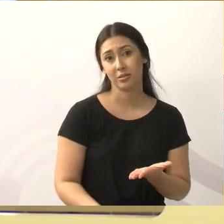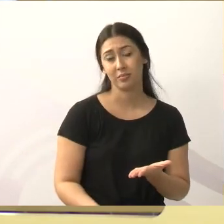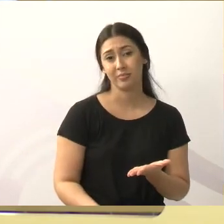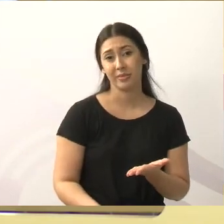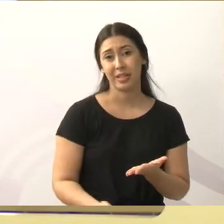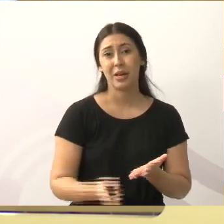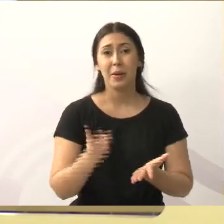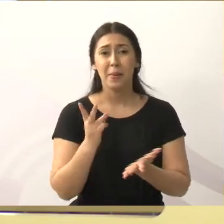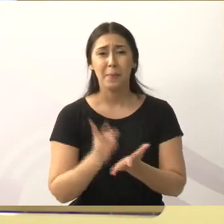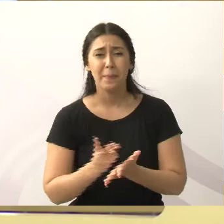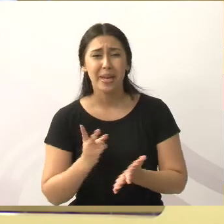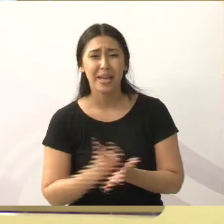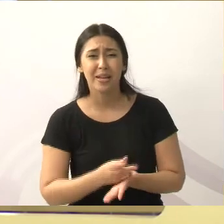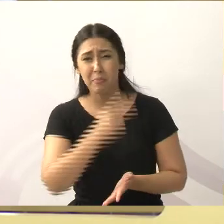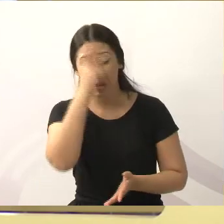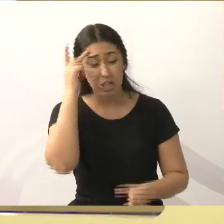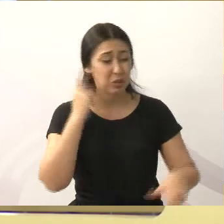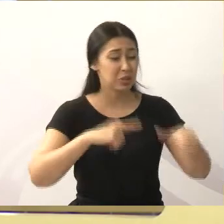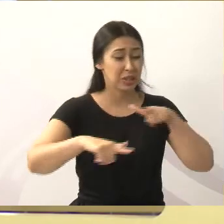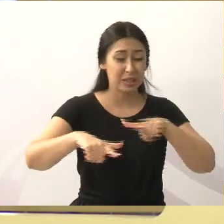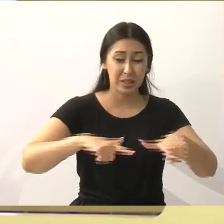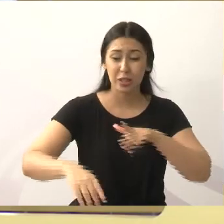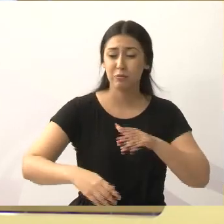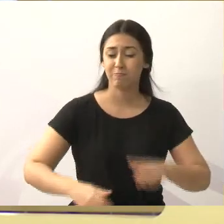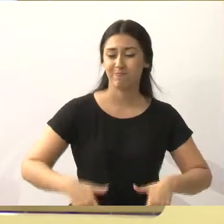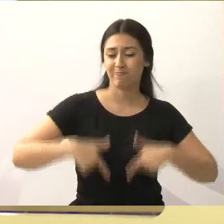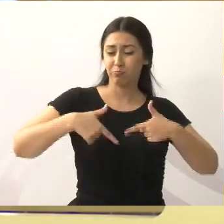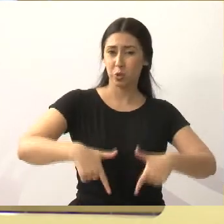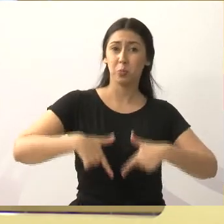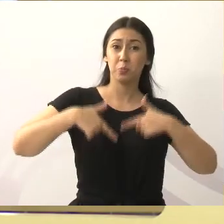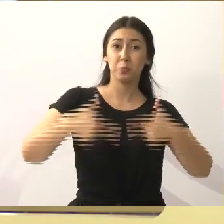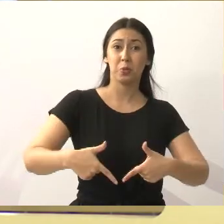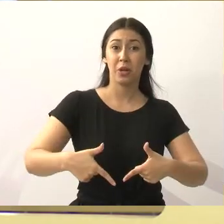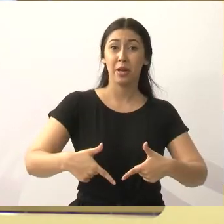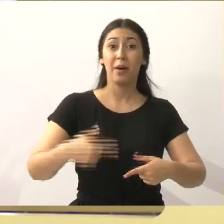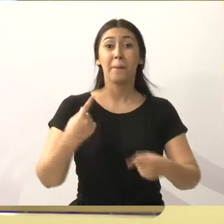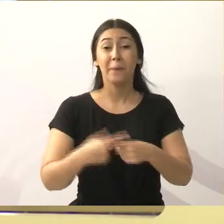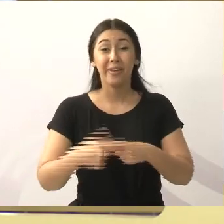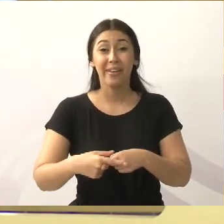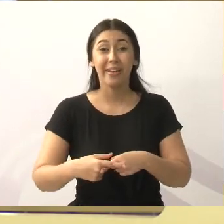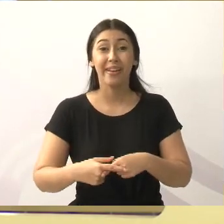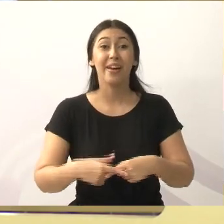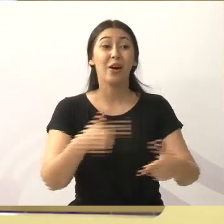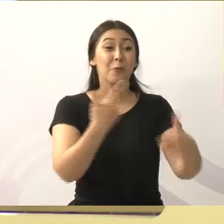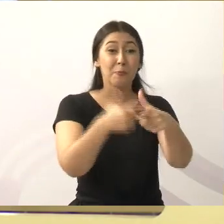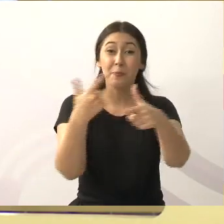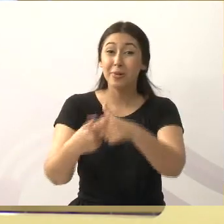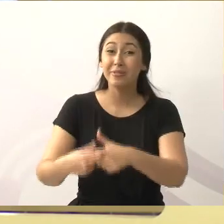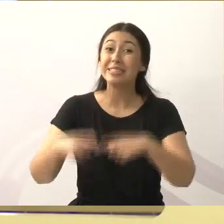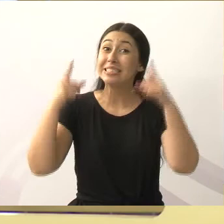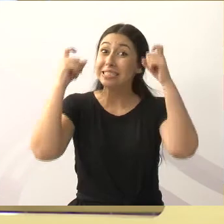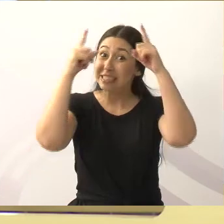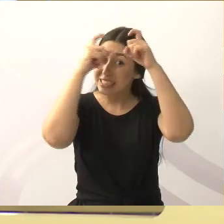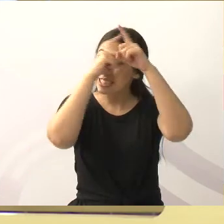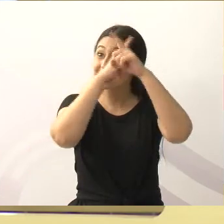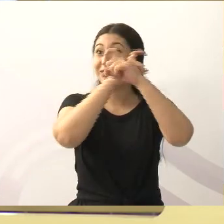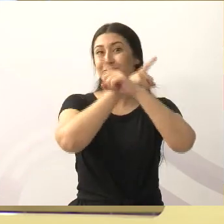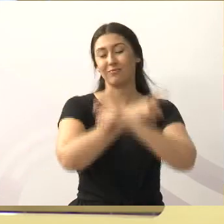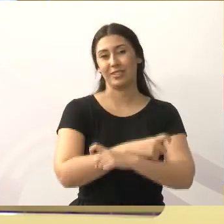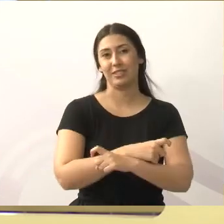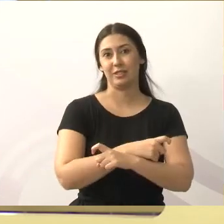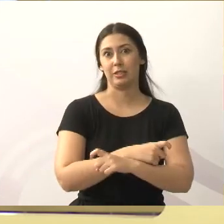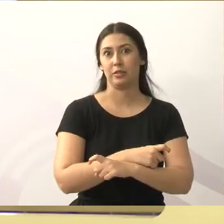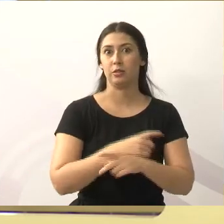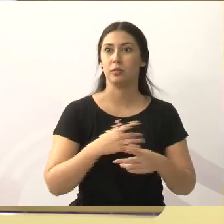na luta estão se fazendo acordo porque estão vendo que a situação é uma situação de calamidade, é uma situação